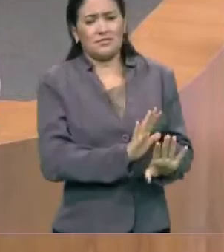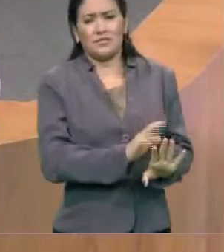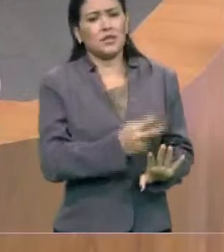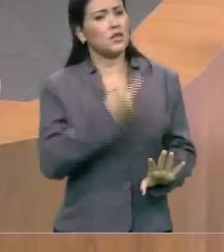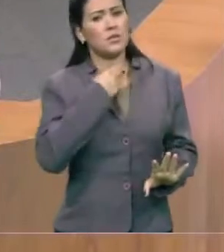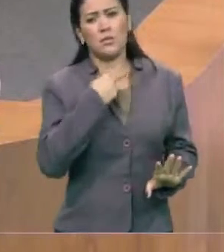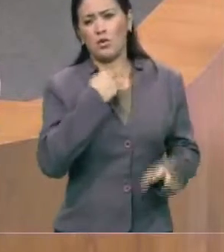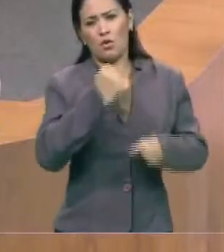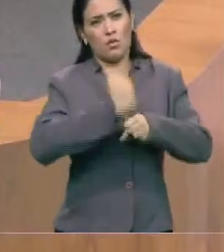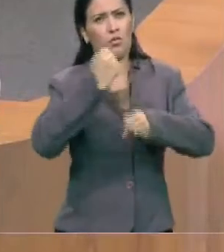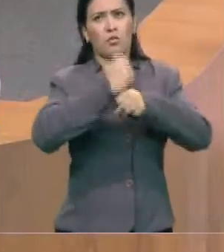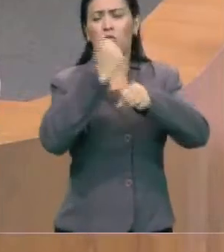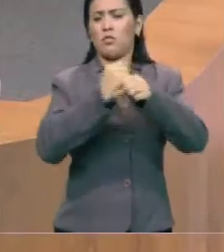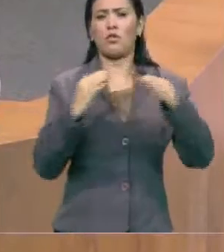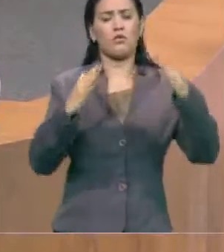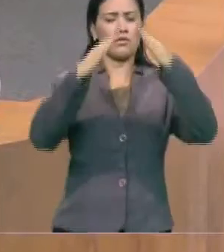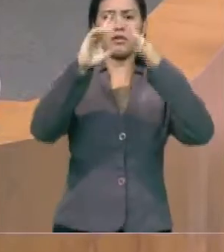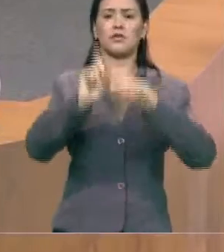ser construído o hospital aqui.